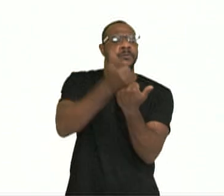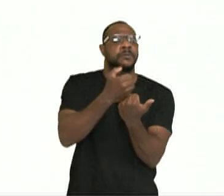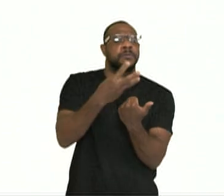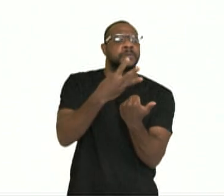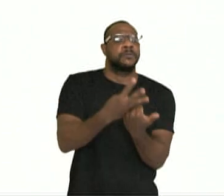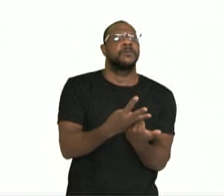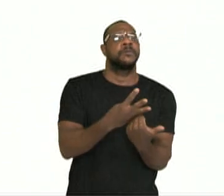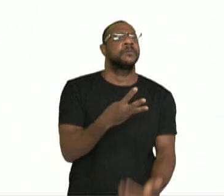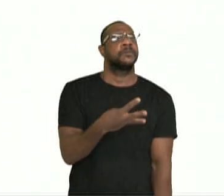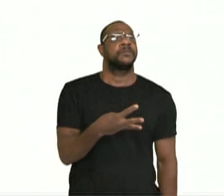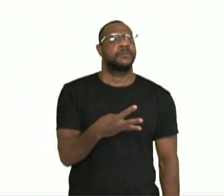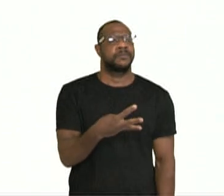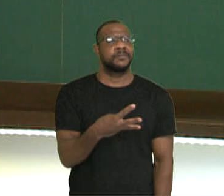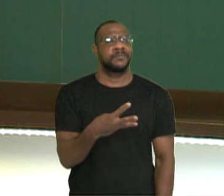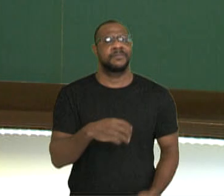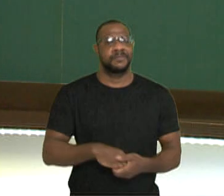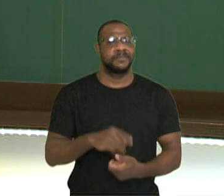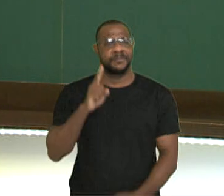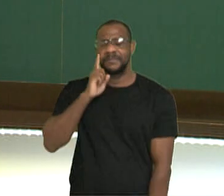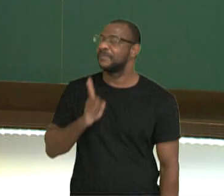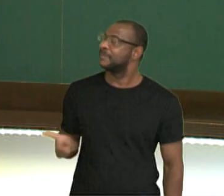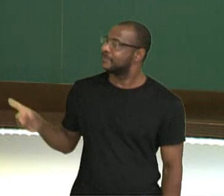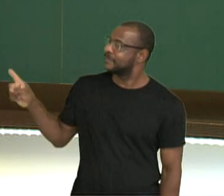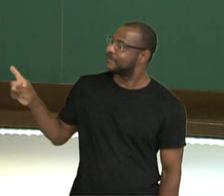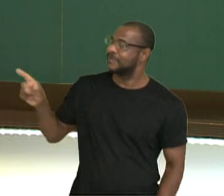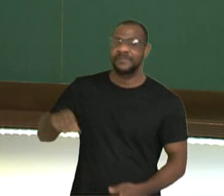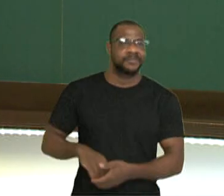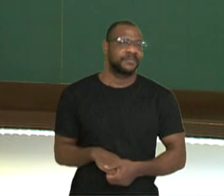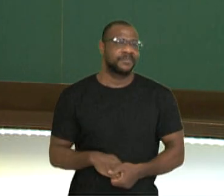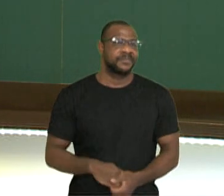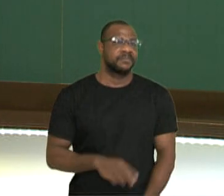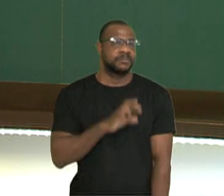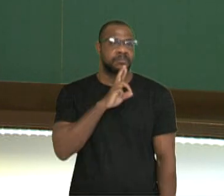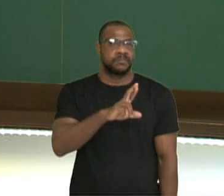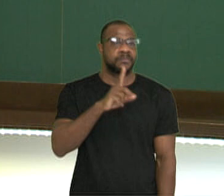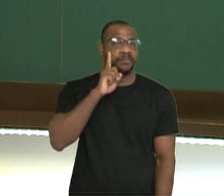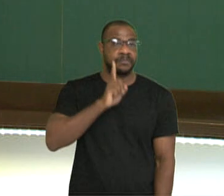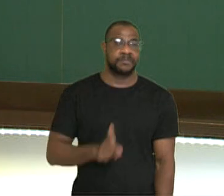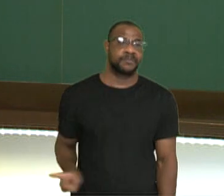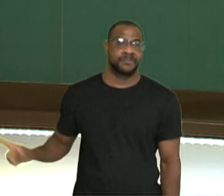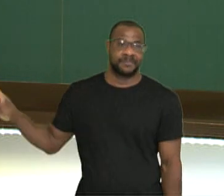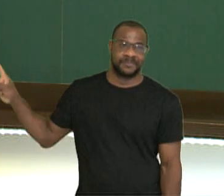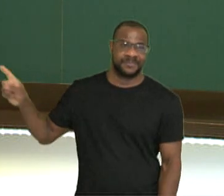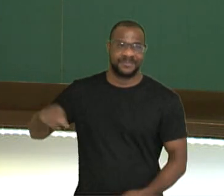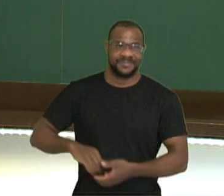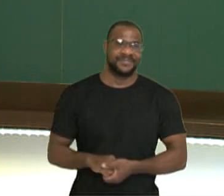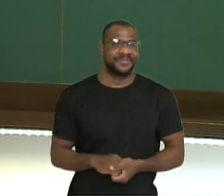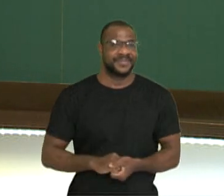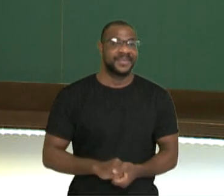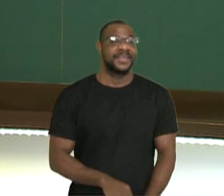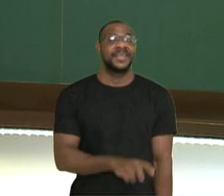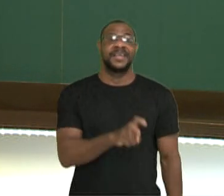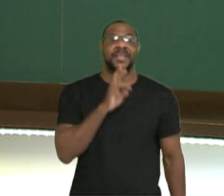3. 3 ao cubo é 27. E 27 vezes 21,25 é